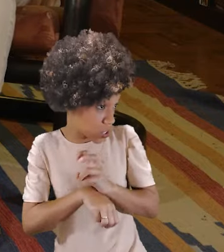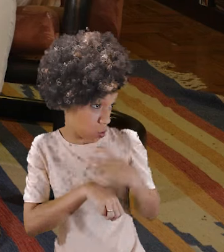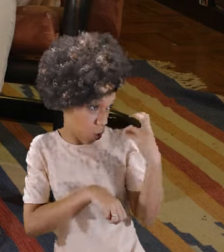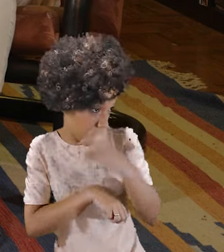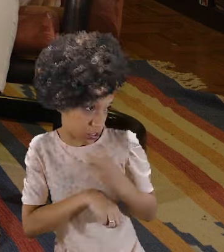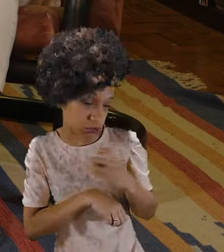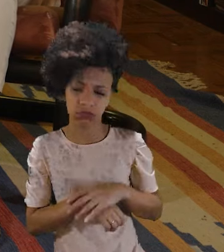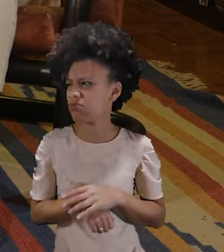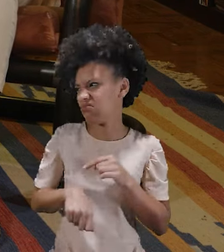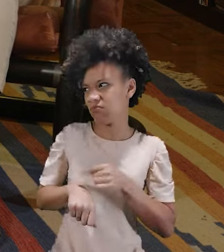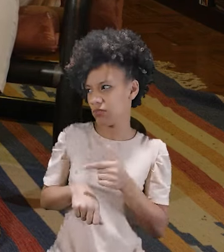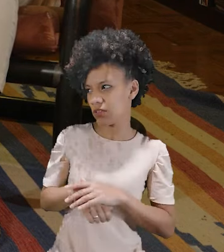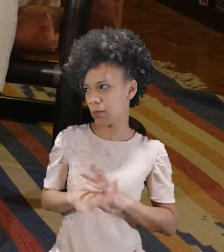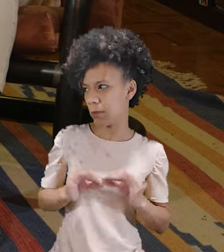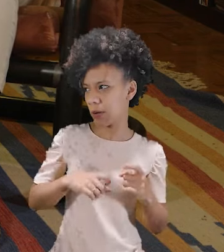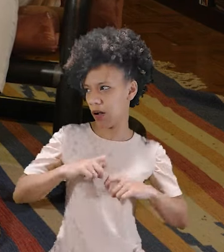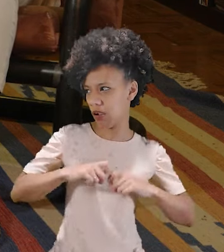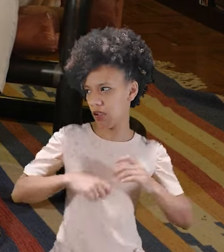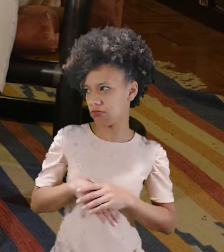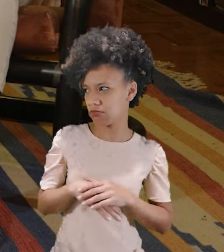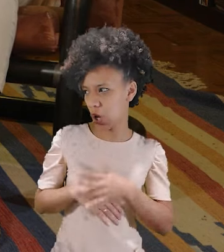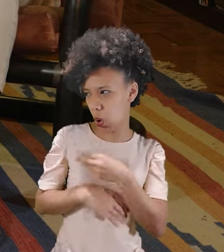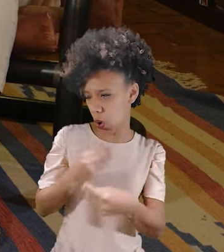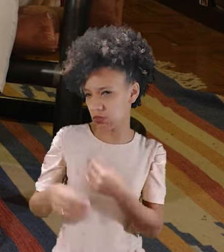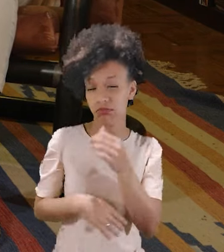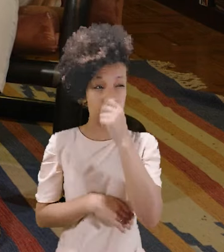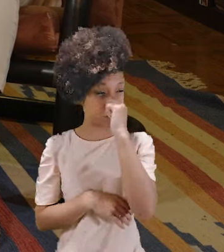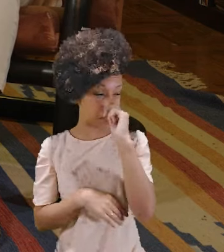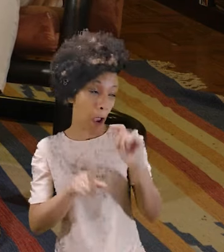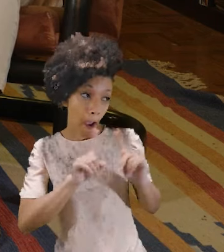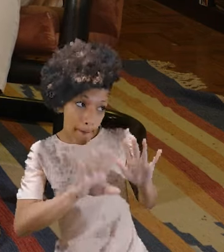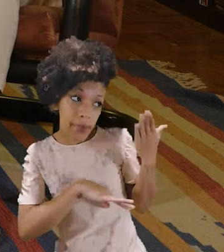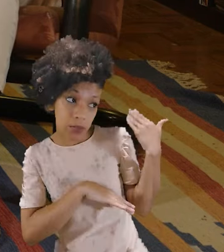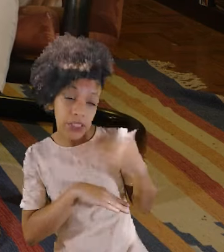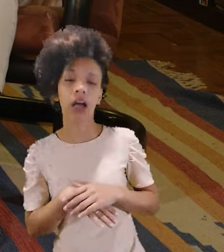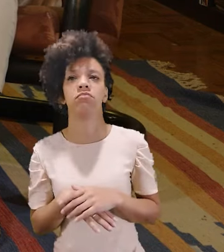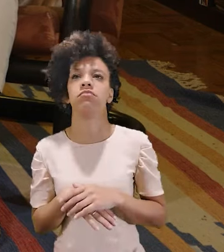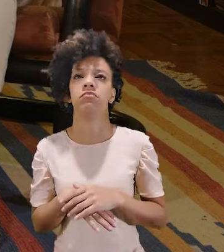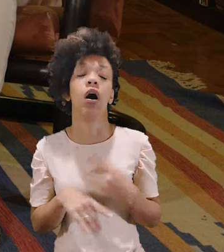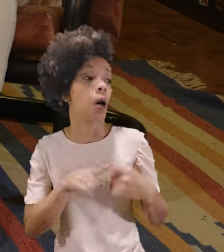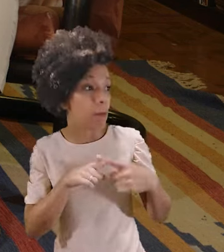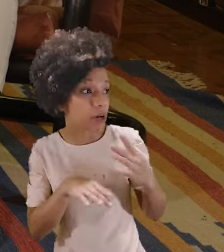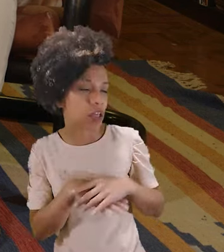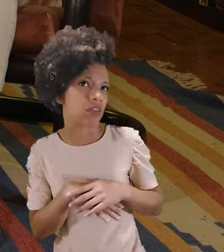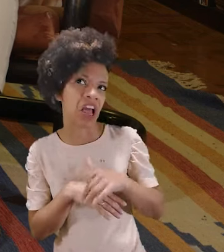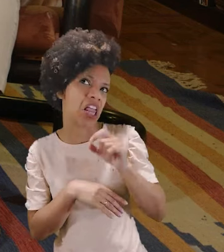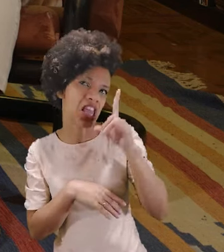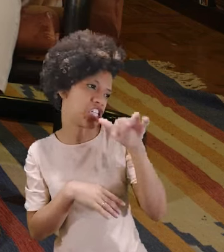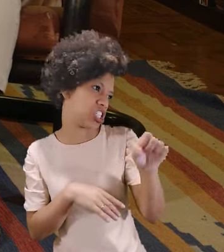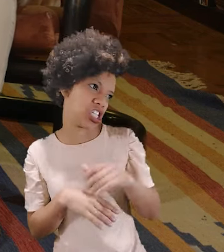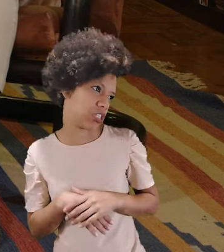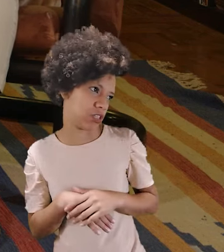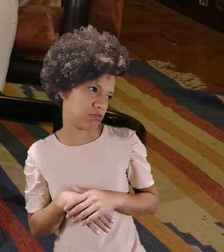entendeu ah não dá tempo nem para cara para fazer uma família né Às vezes até conhecer a menina tá mais meu passado como eu falei é muito mais comum porque eu já vi ficavam